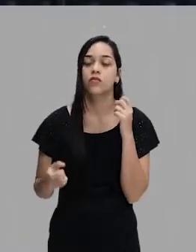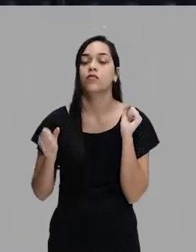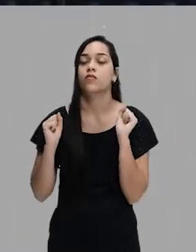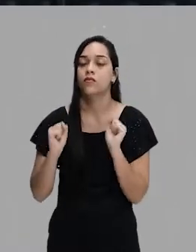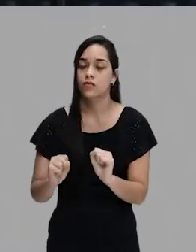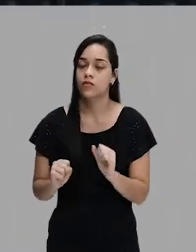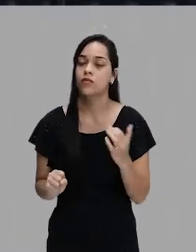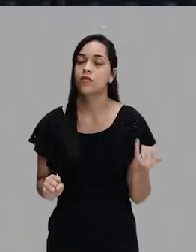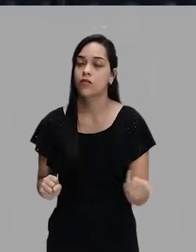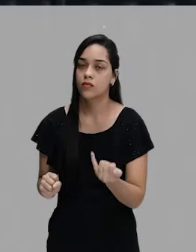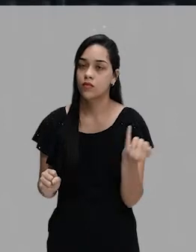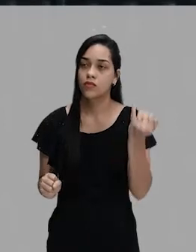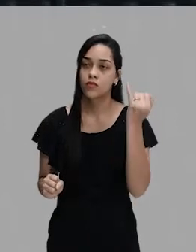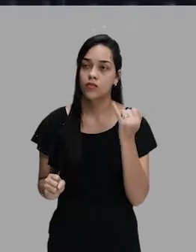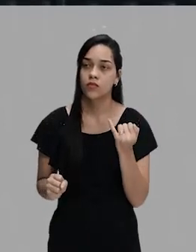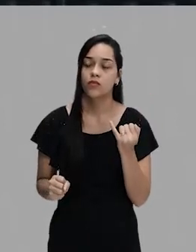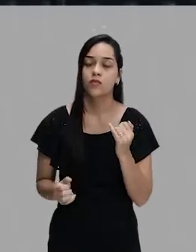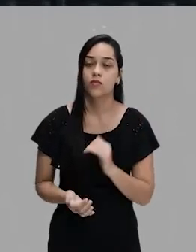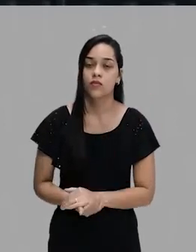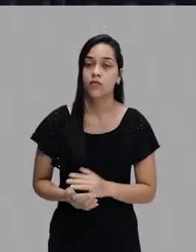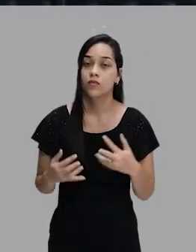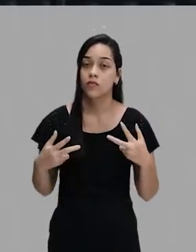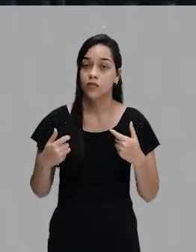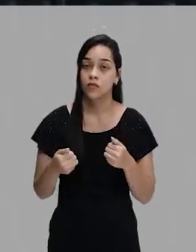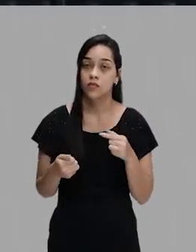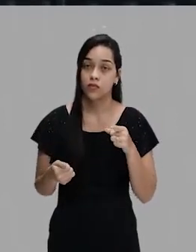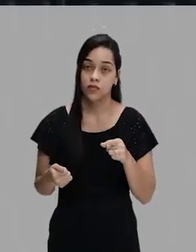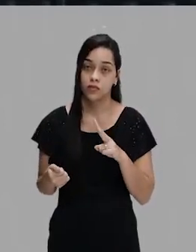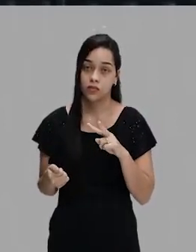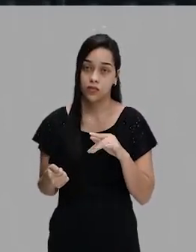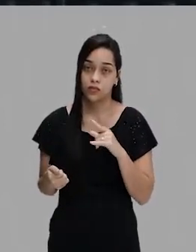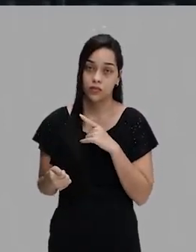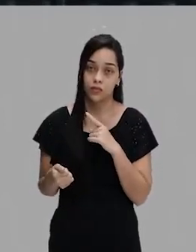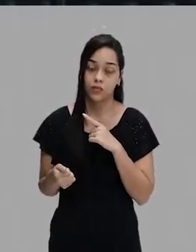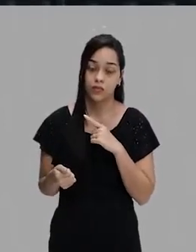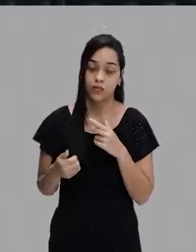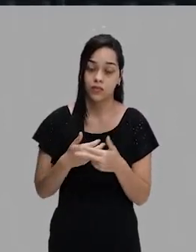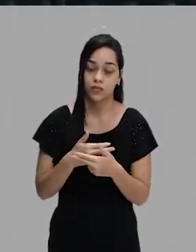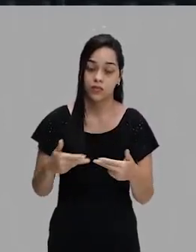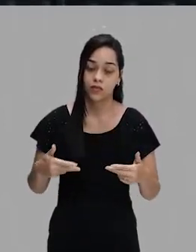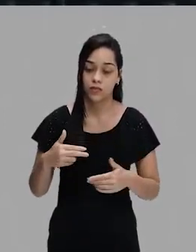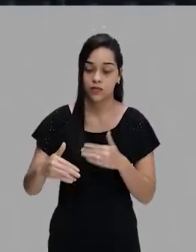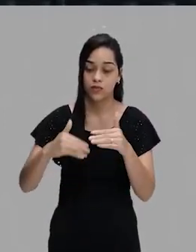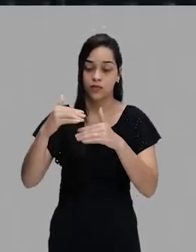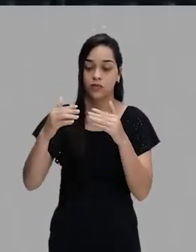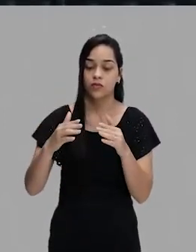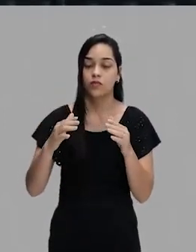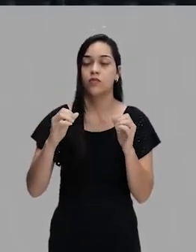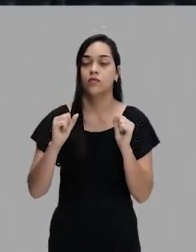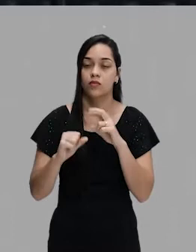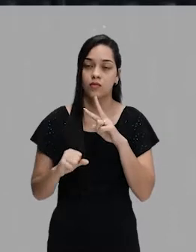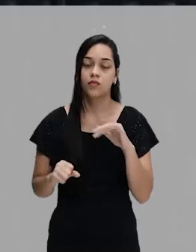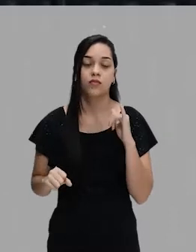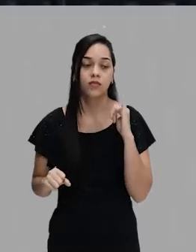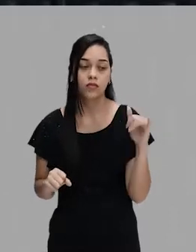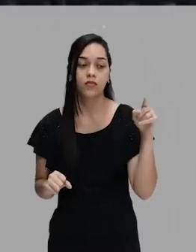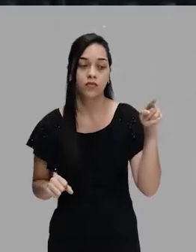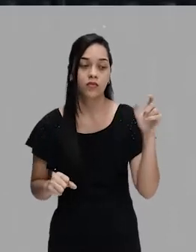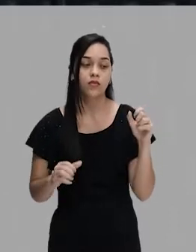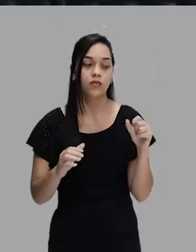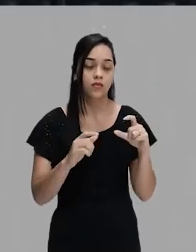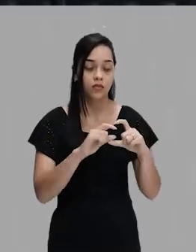é necessário, é conveniente. Toda vez que você vir essas construções, feche os olhos e diga: a